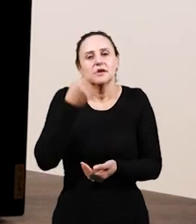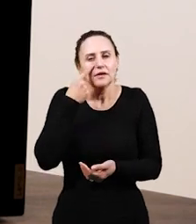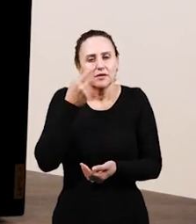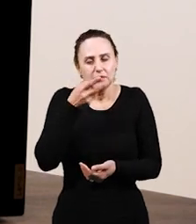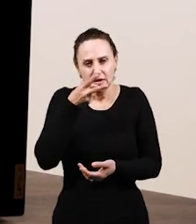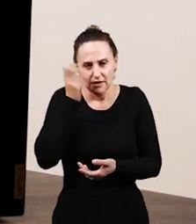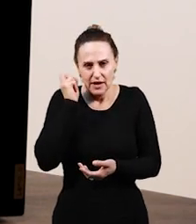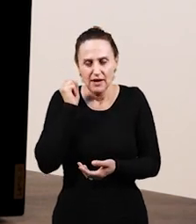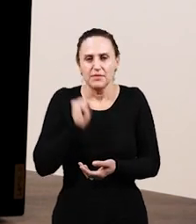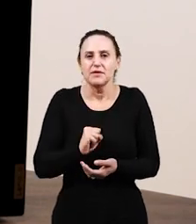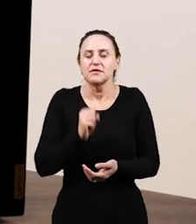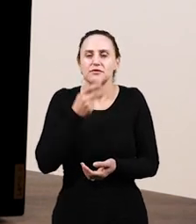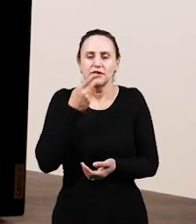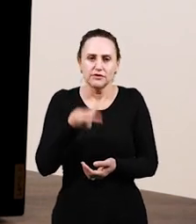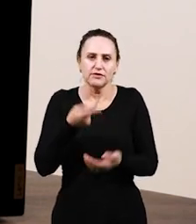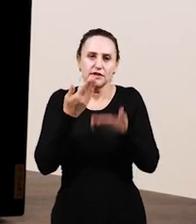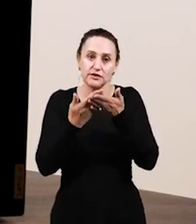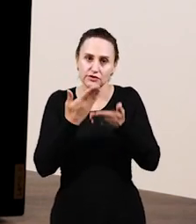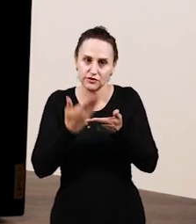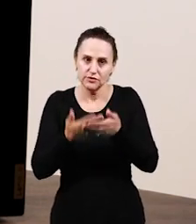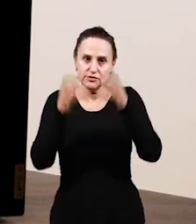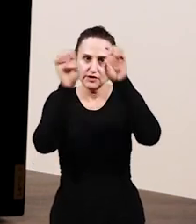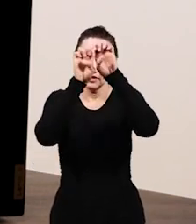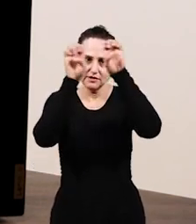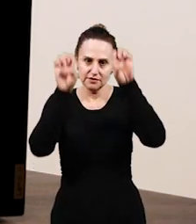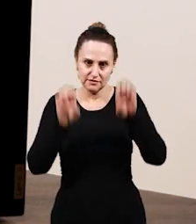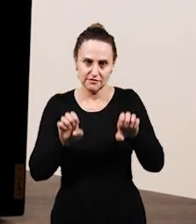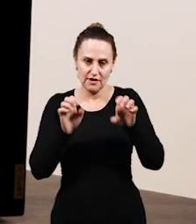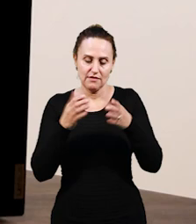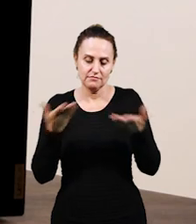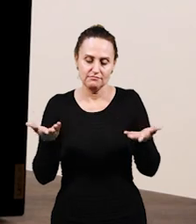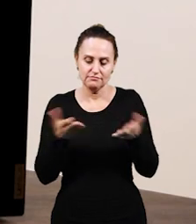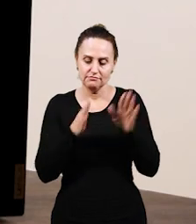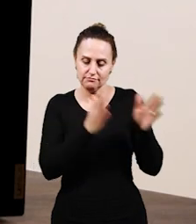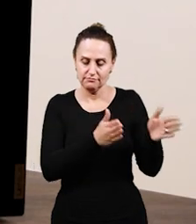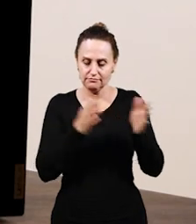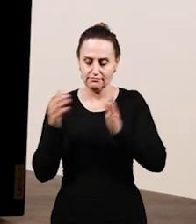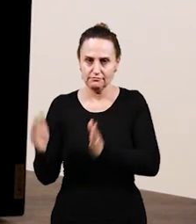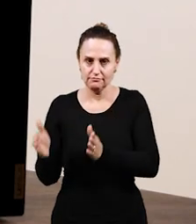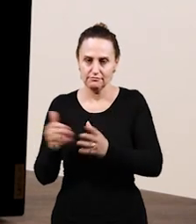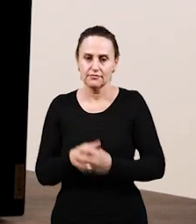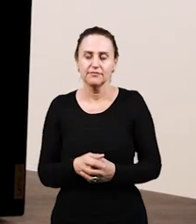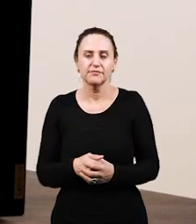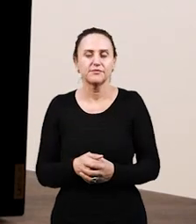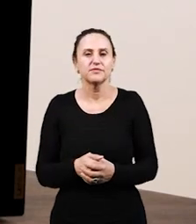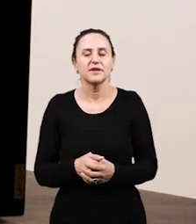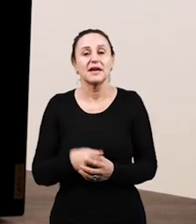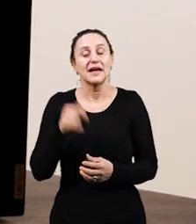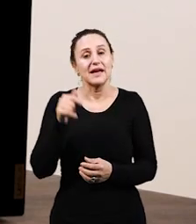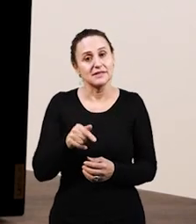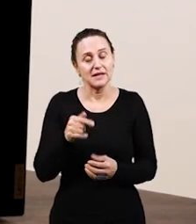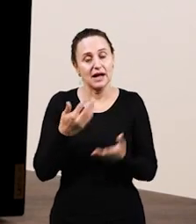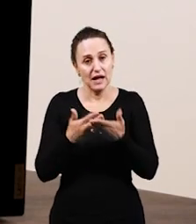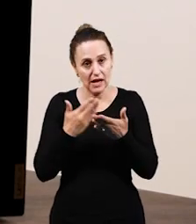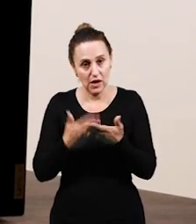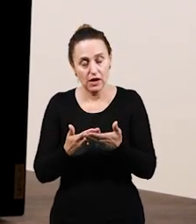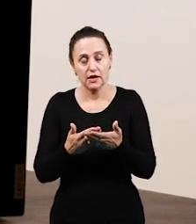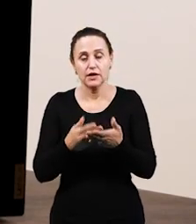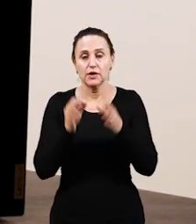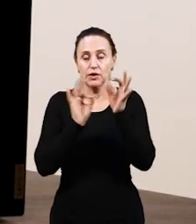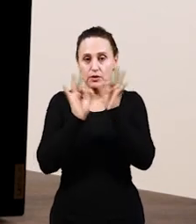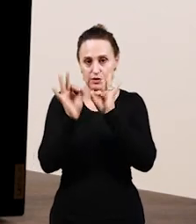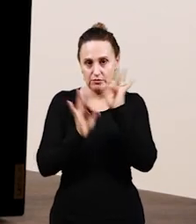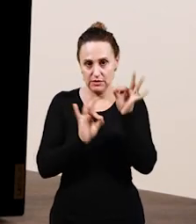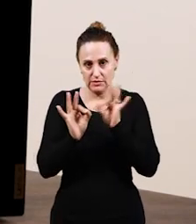está falando de estudos estruturais é era o que eu tinha para essa aula